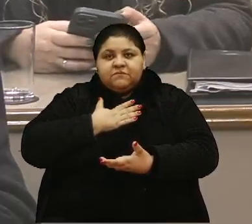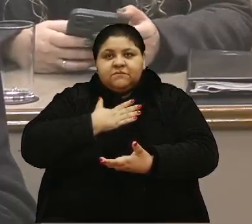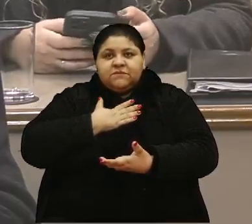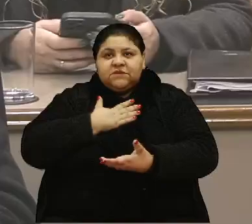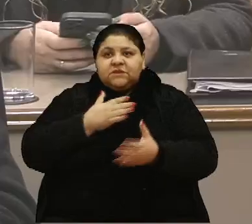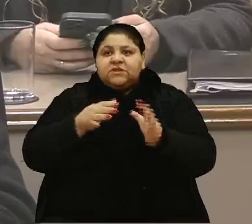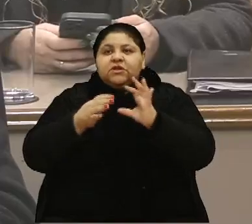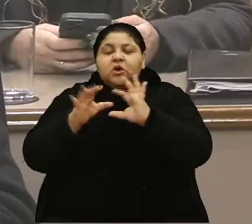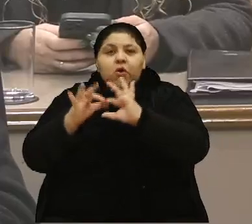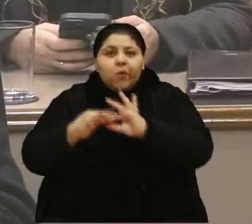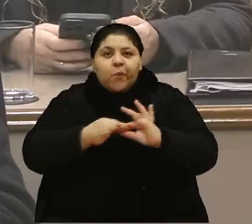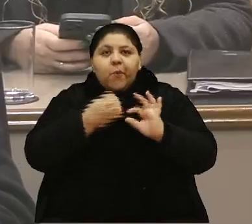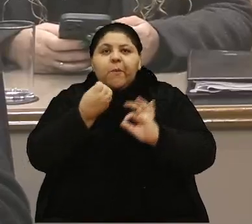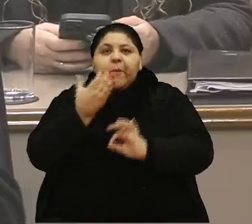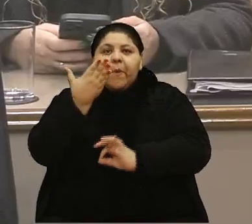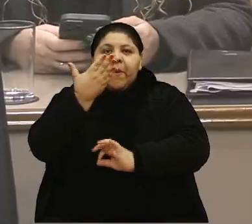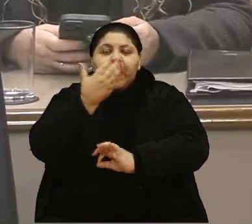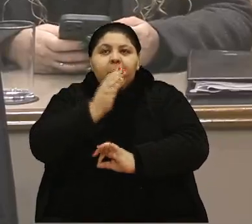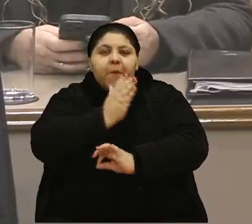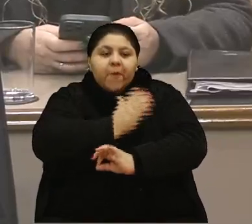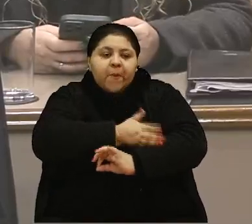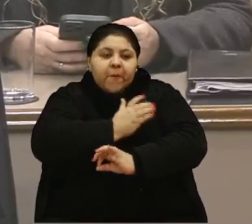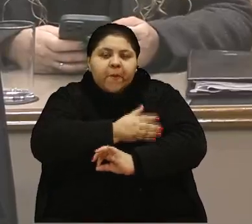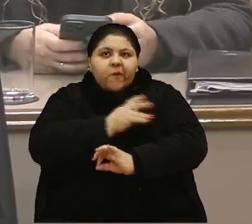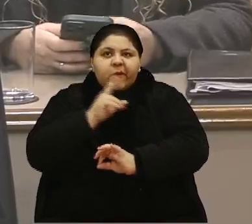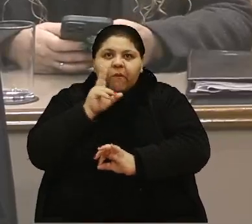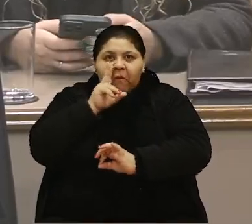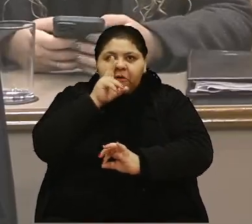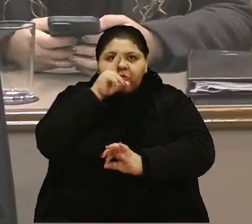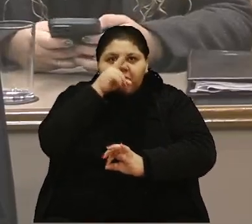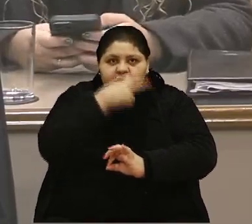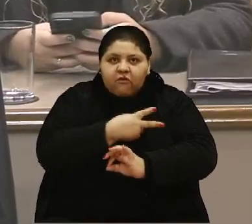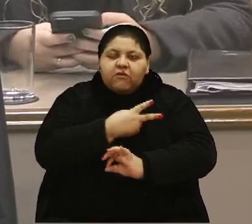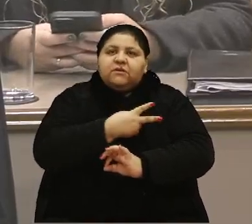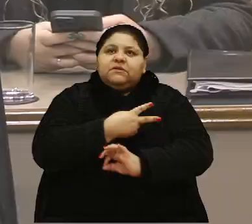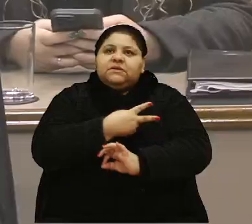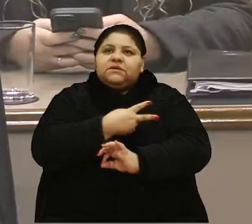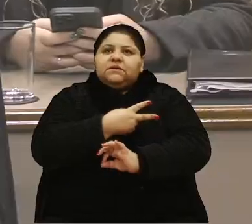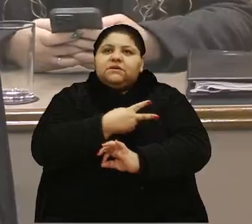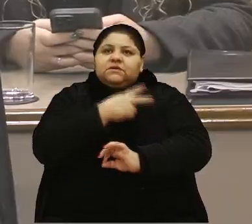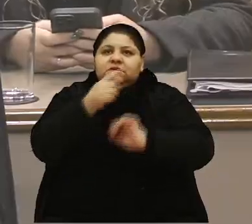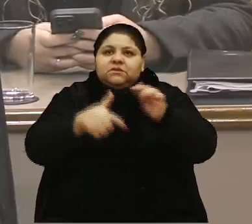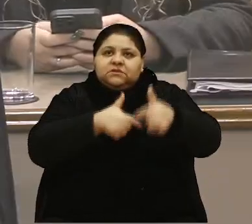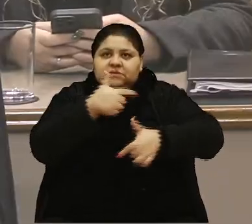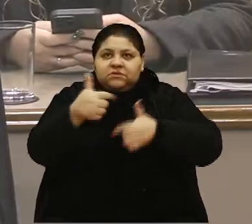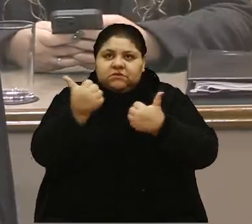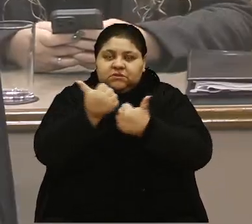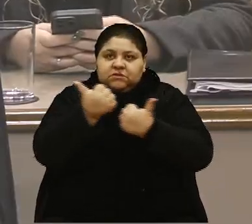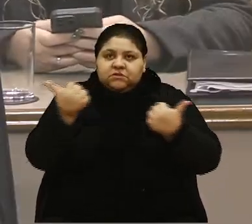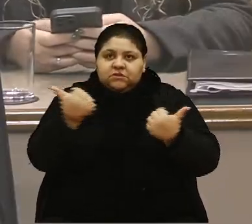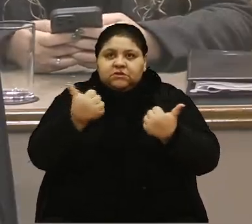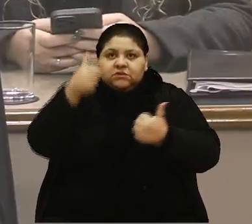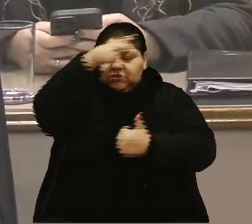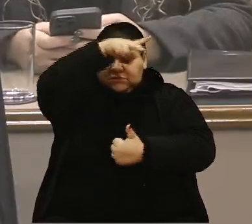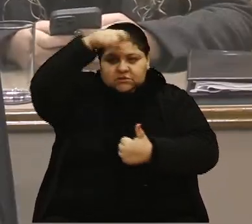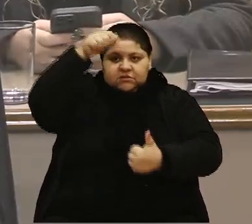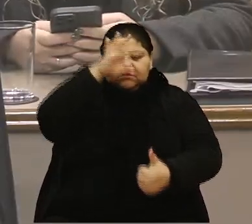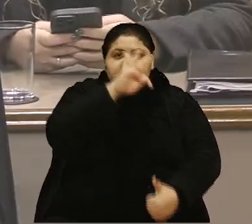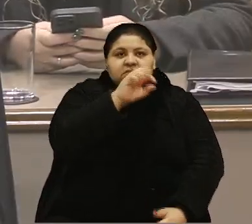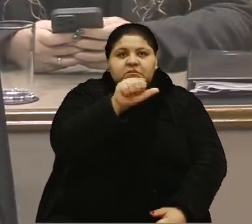lindas, de bom coração, super competentes. Uma delas trabalha na assessoria do gabinete do prefeito, a